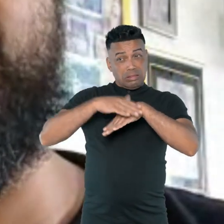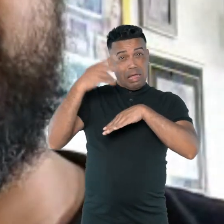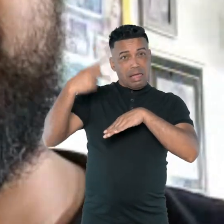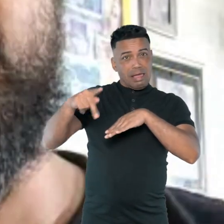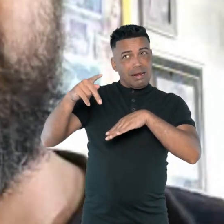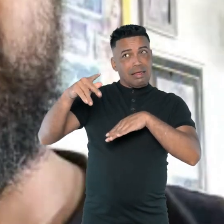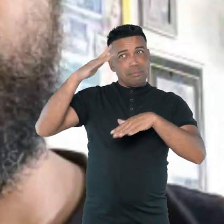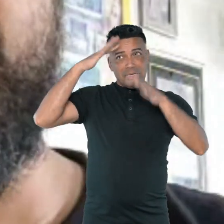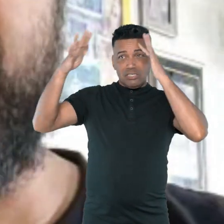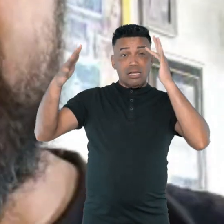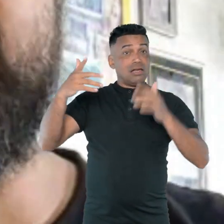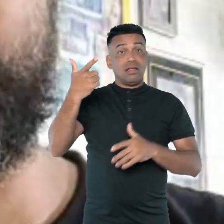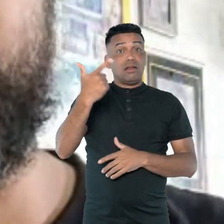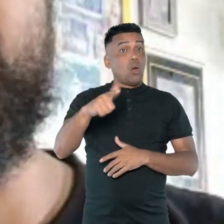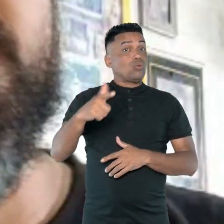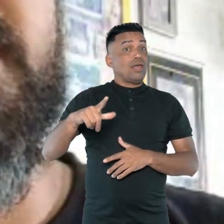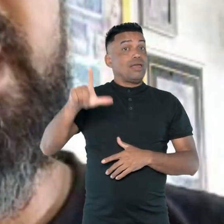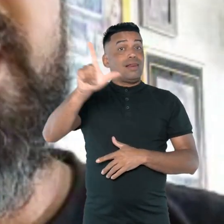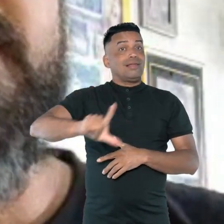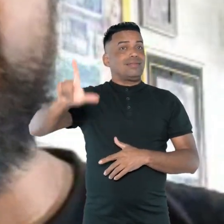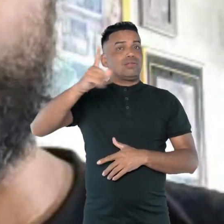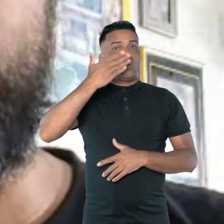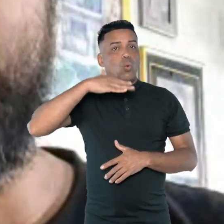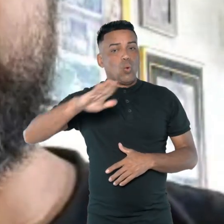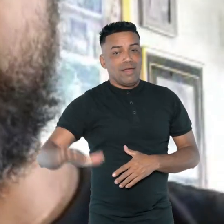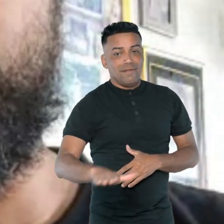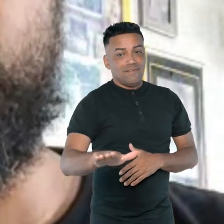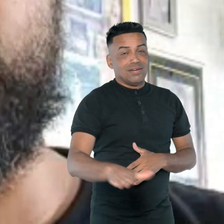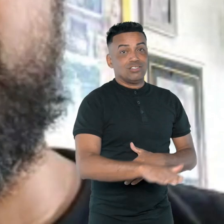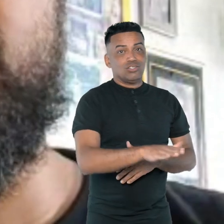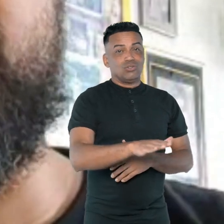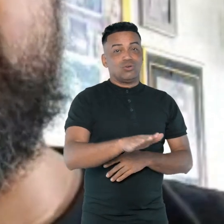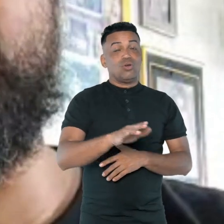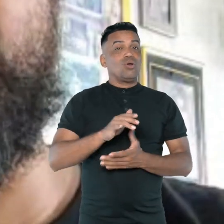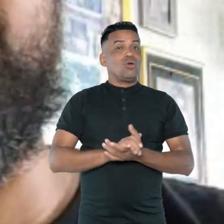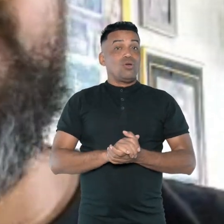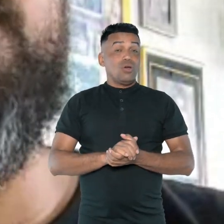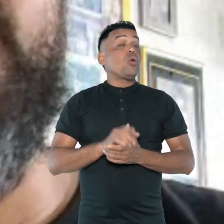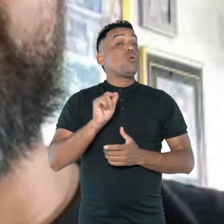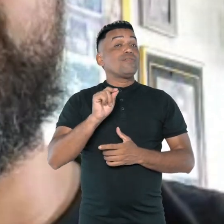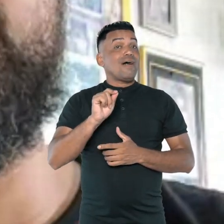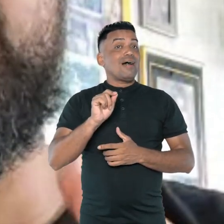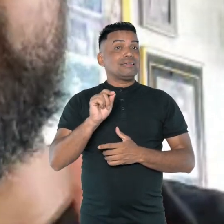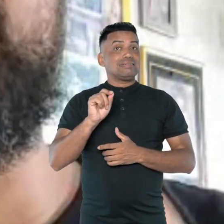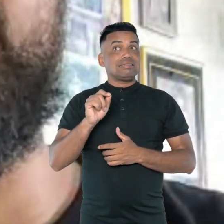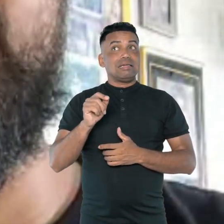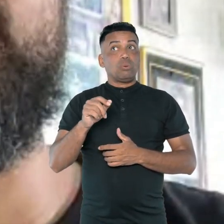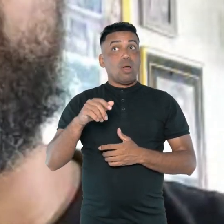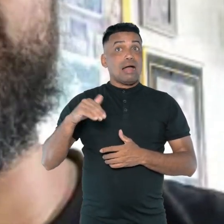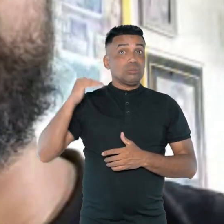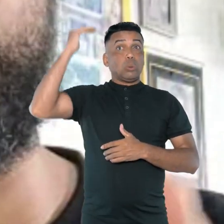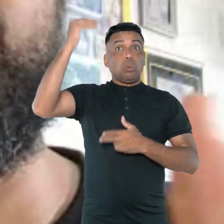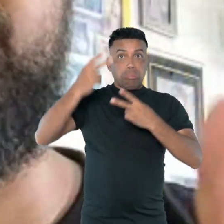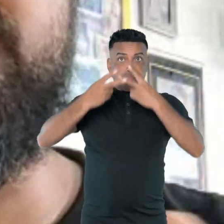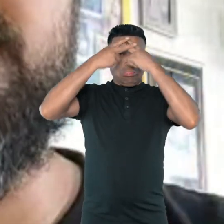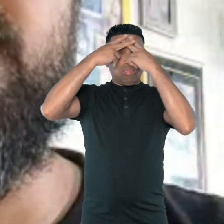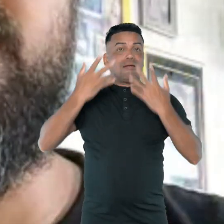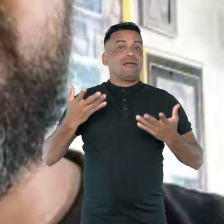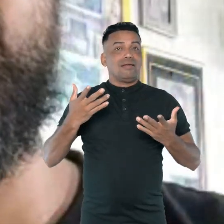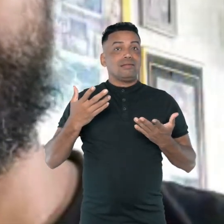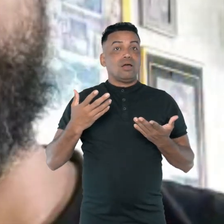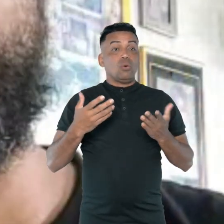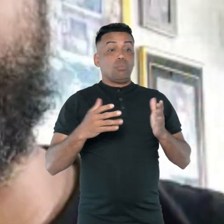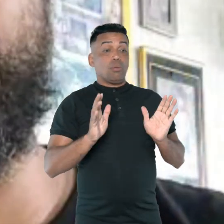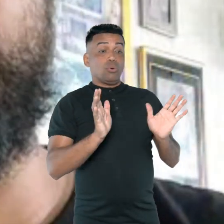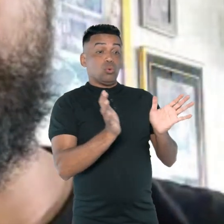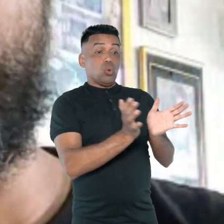literatura infantil. O que faz a gente se tornar esse adulto, muitas vezes travado, é a gente classificar as coisas como